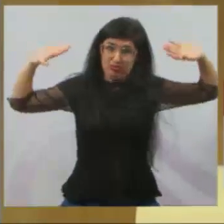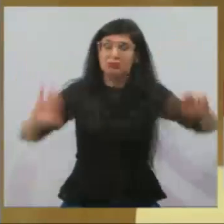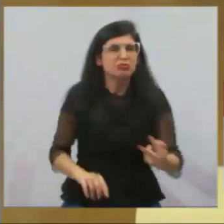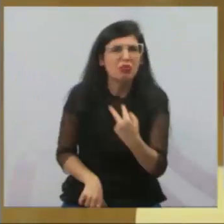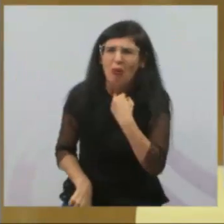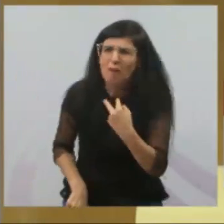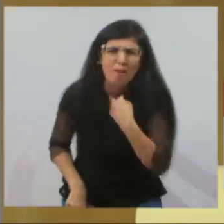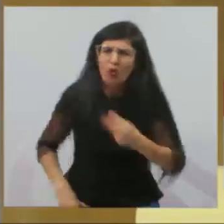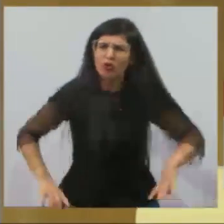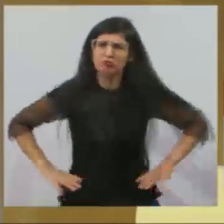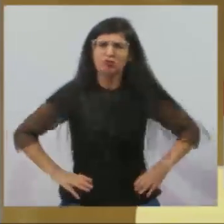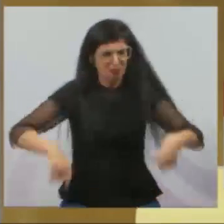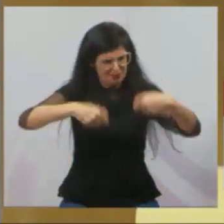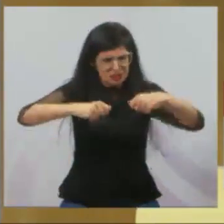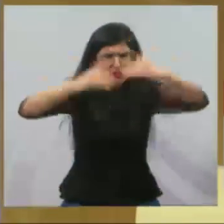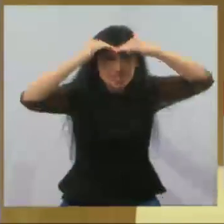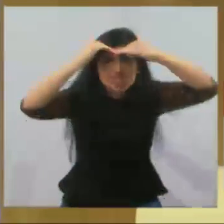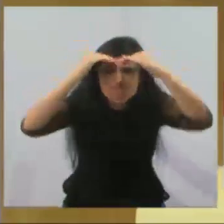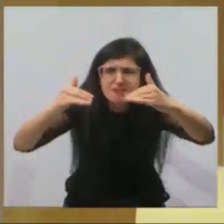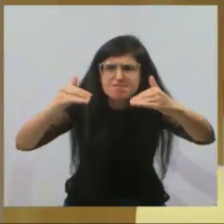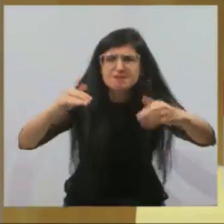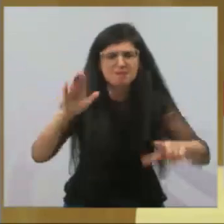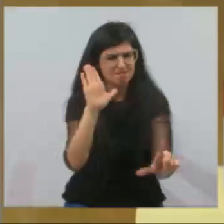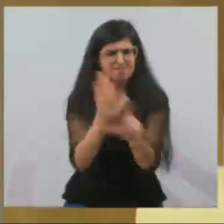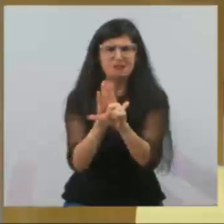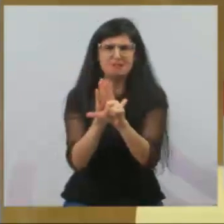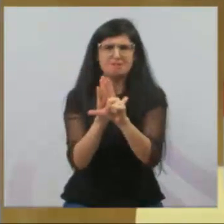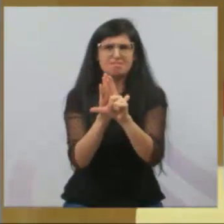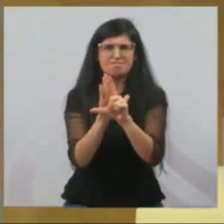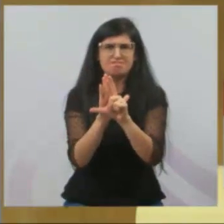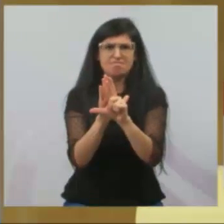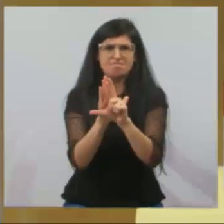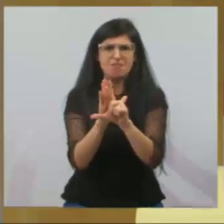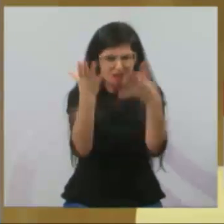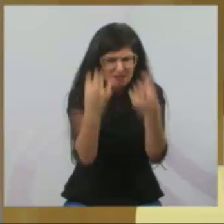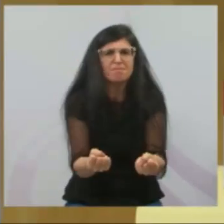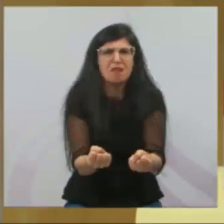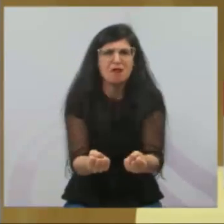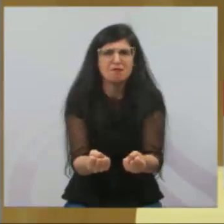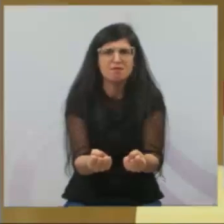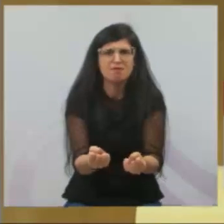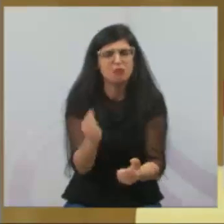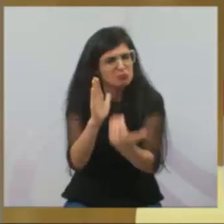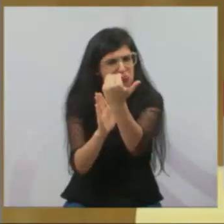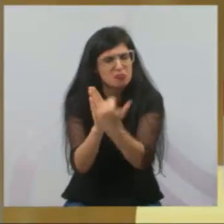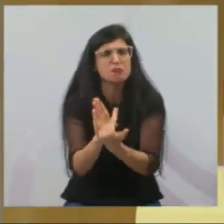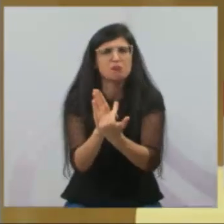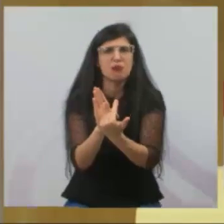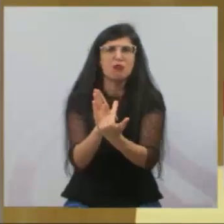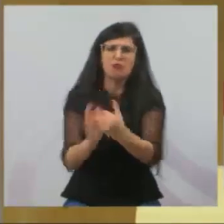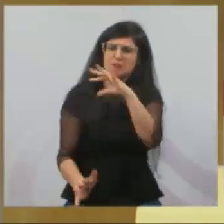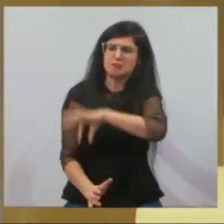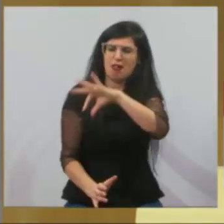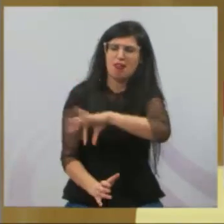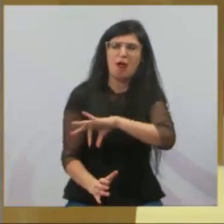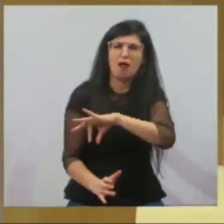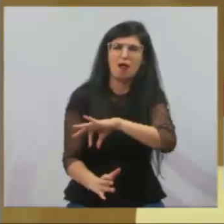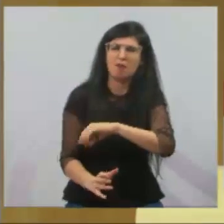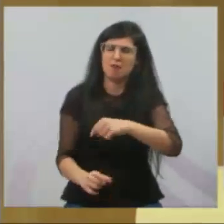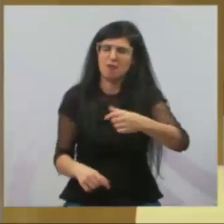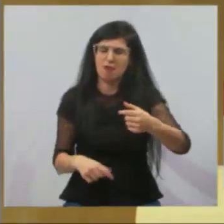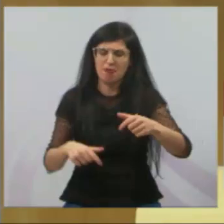a Constituição. E temos que obedecer ela, infelizmente, nesse caso. Então, gente, eu faço uma pergunta para